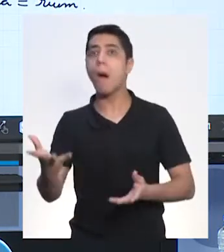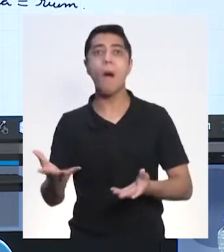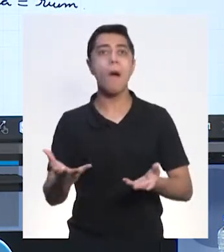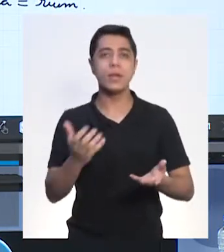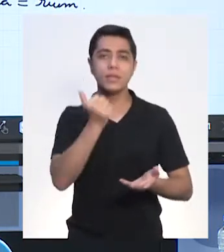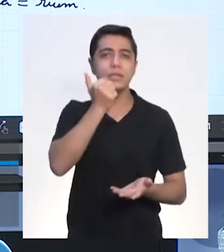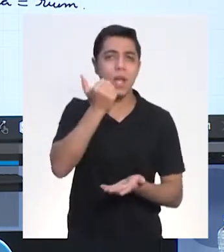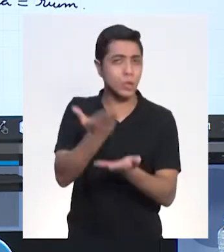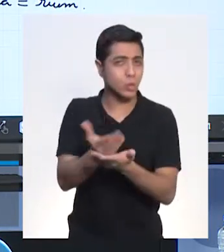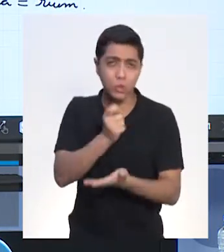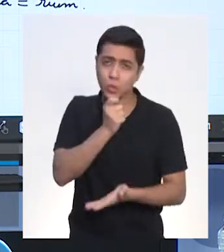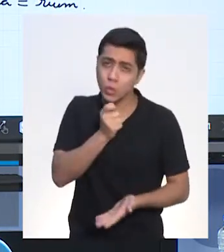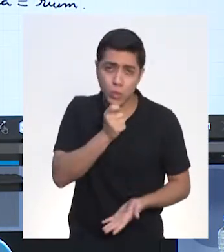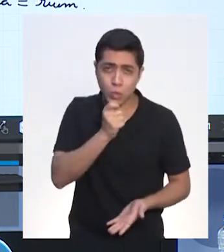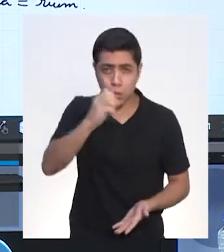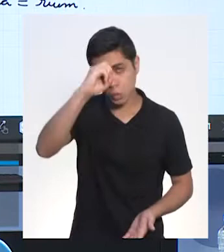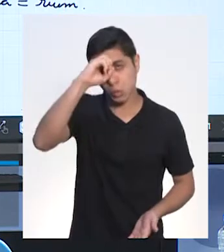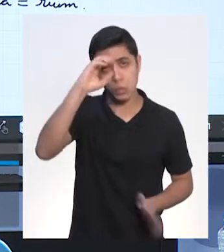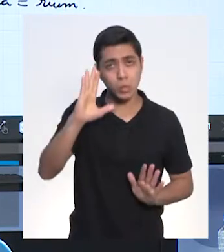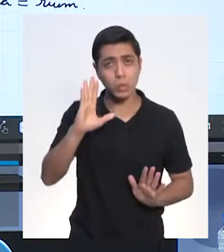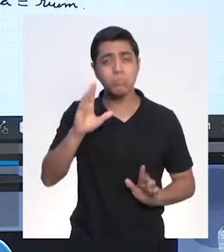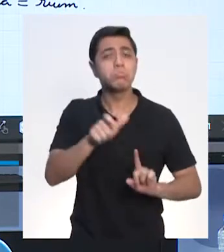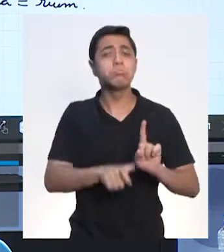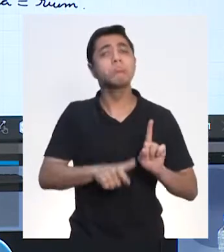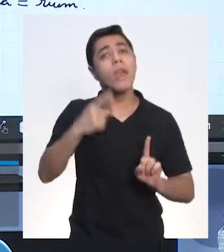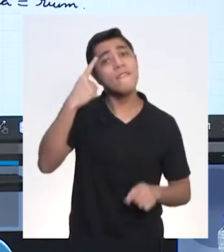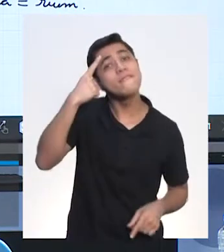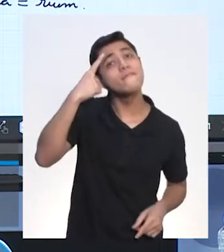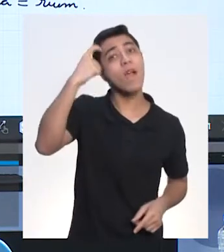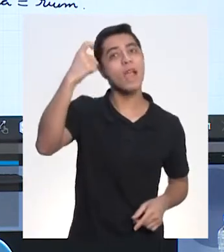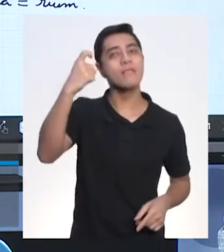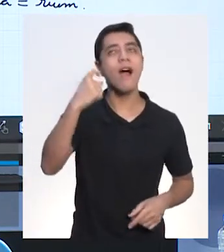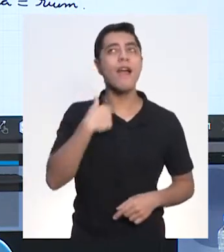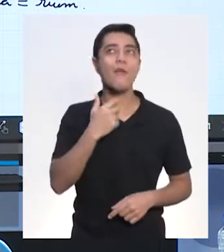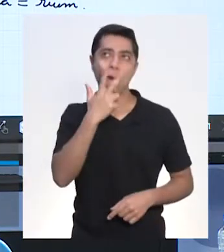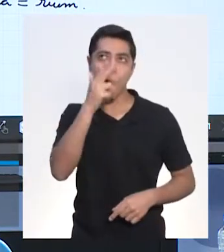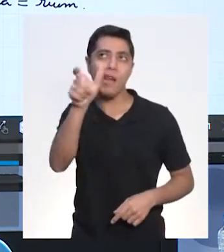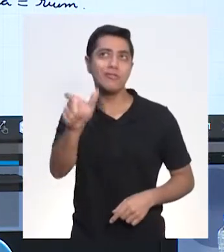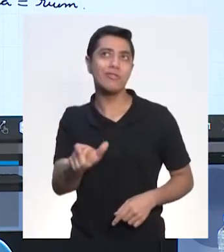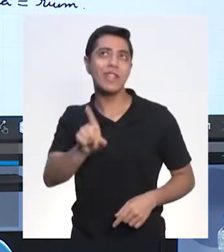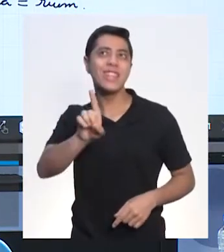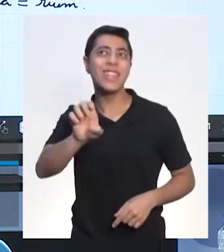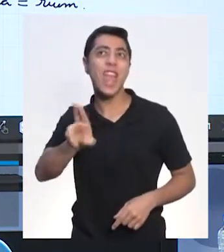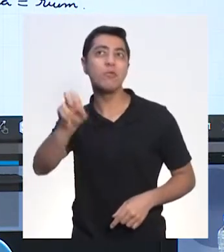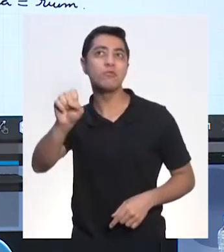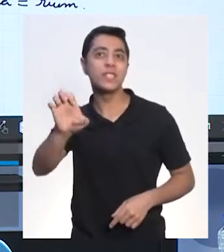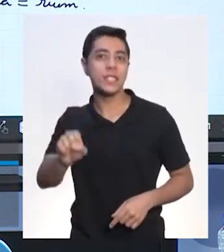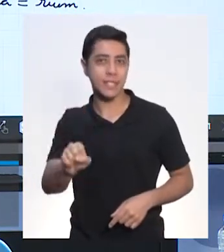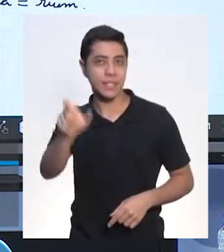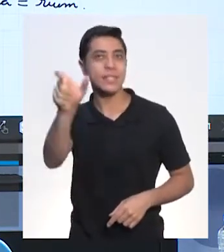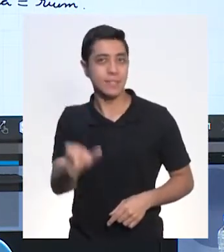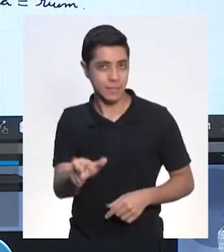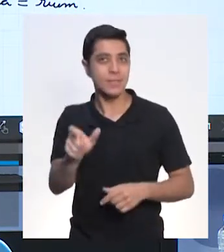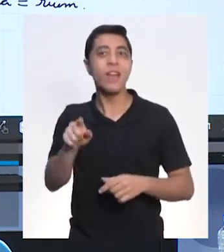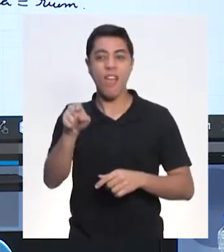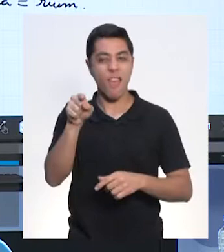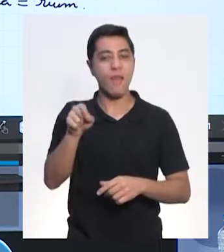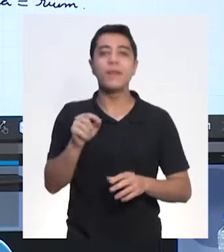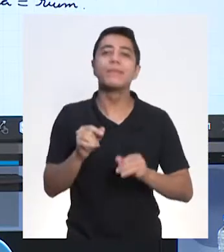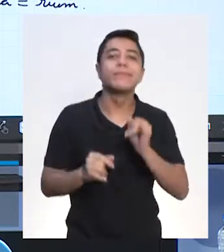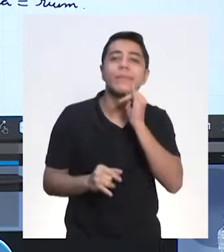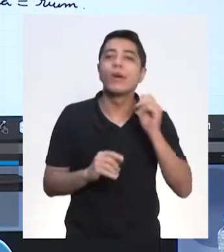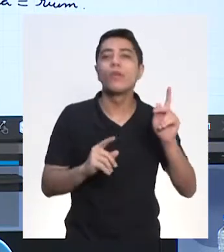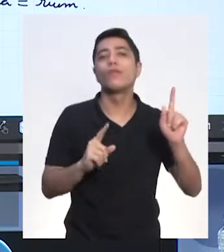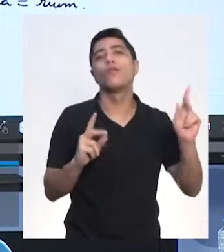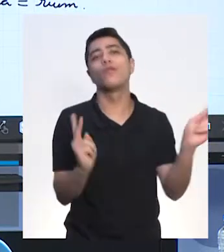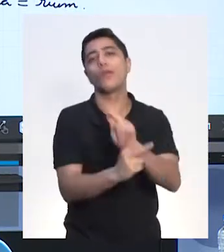então ele pegava, né, e criava deuses, e tudo que acontecia de ruim, uma catástrofe, uma tsunami, o vulcão entrou em